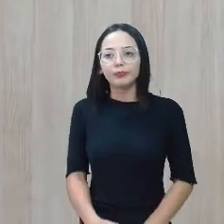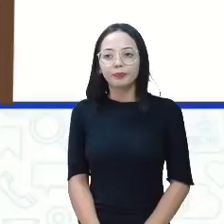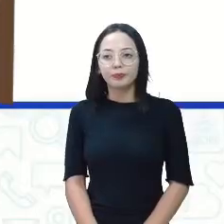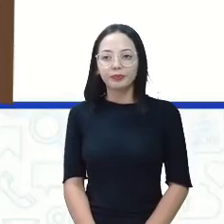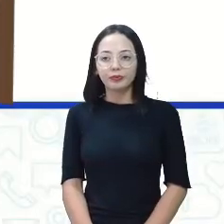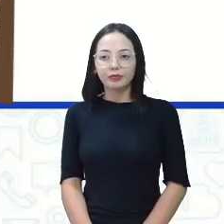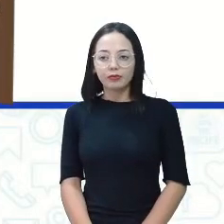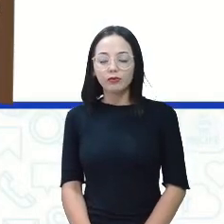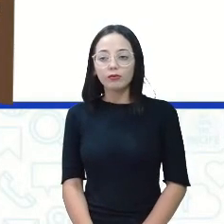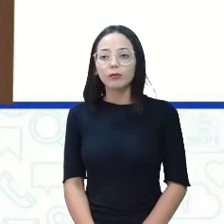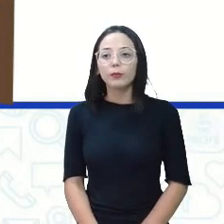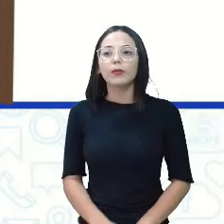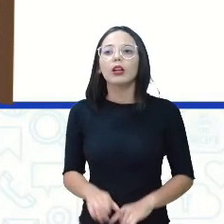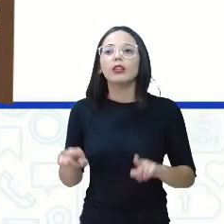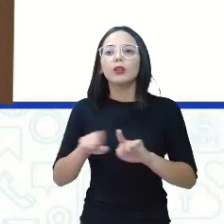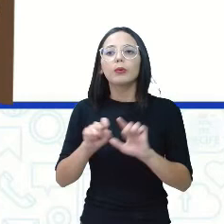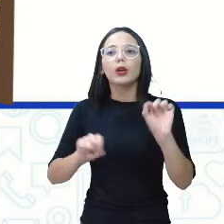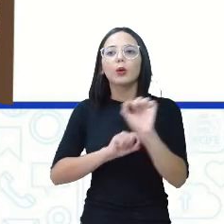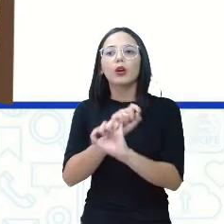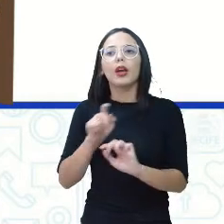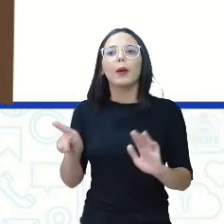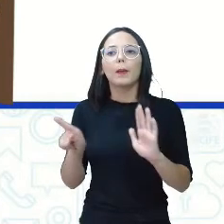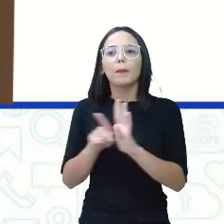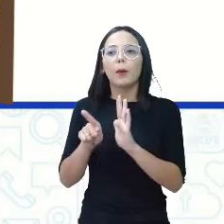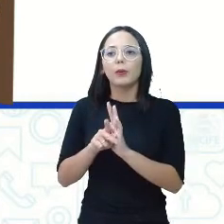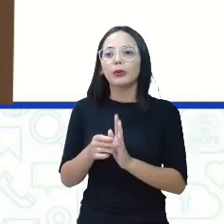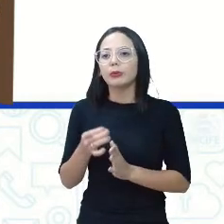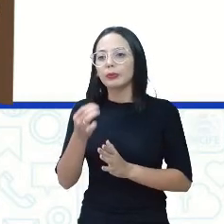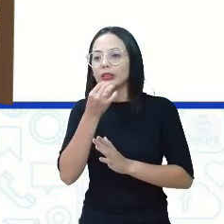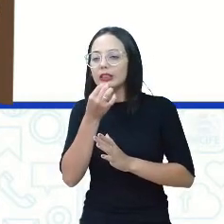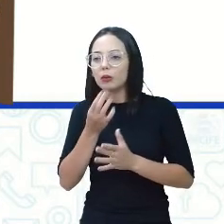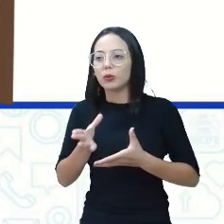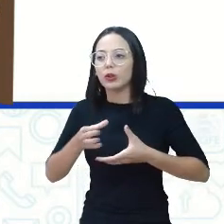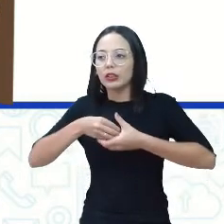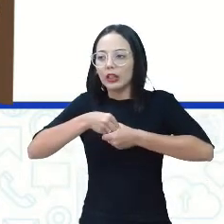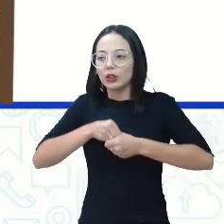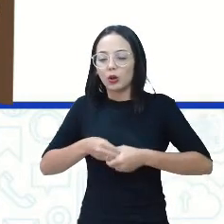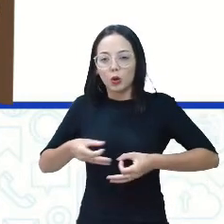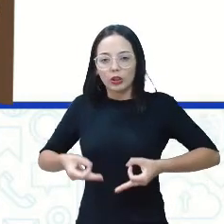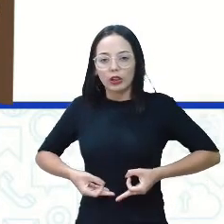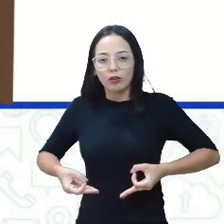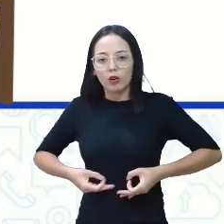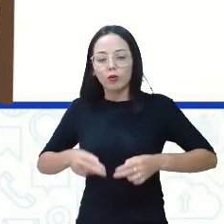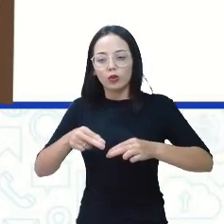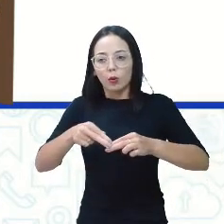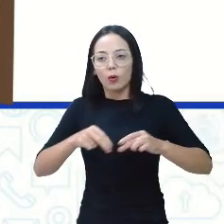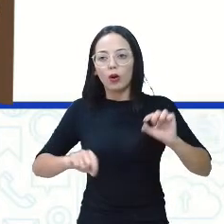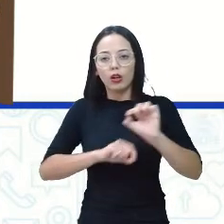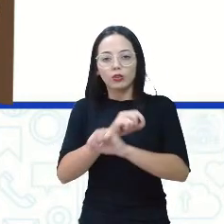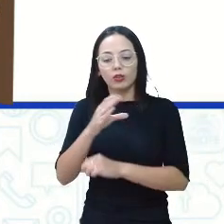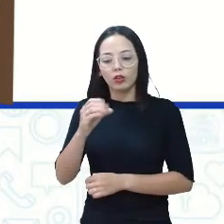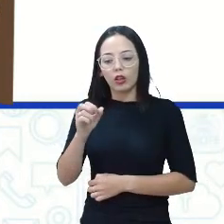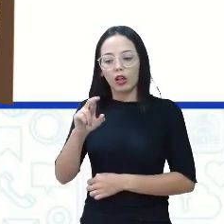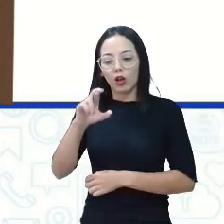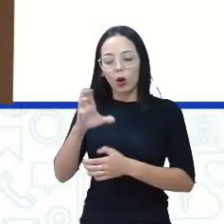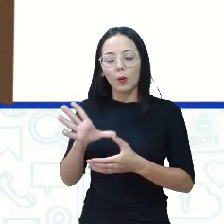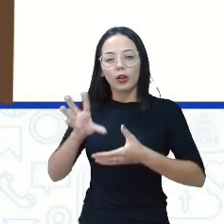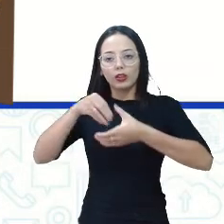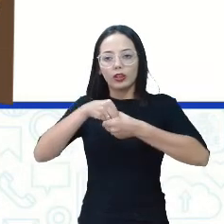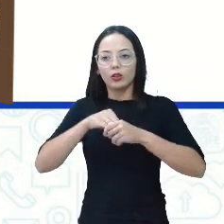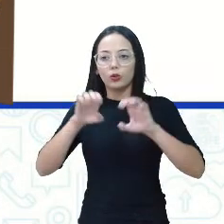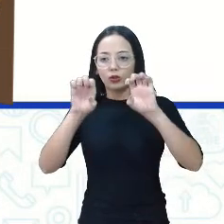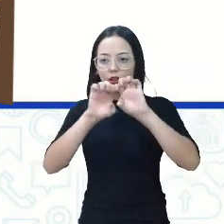de cobre também, ele provoca danos aos óvulos por causa do cobre presente em sua